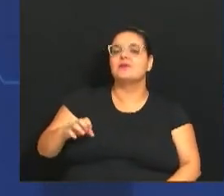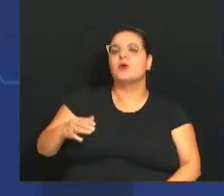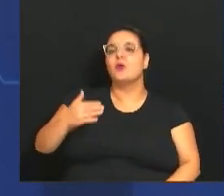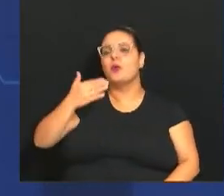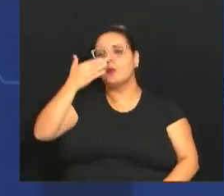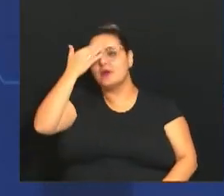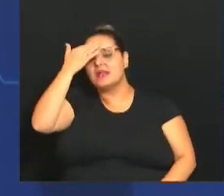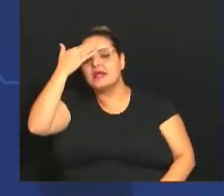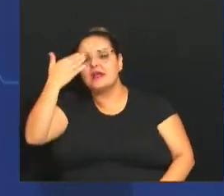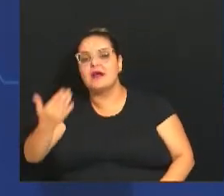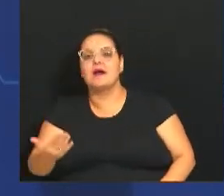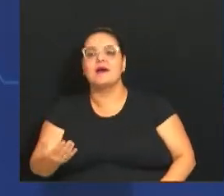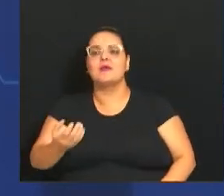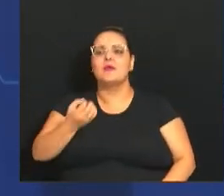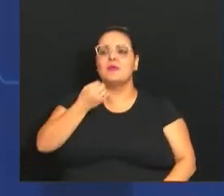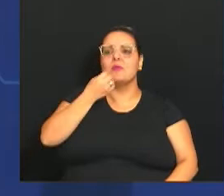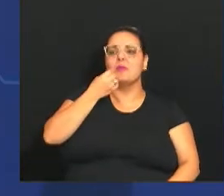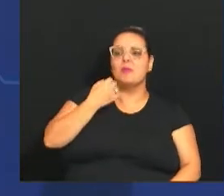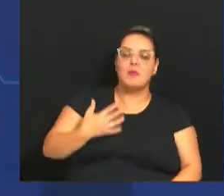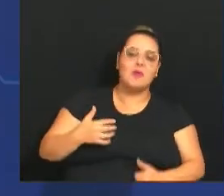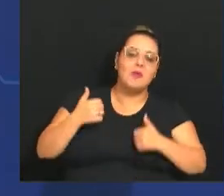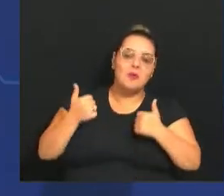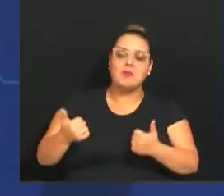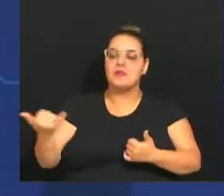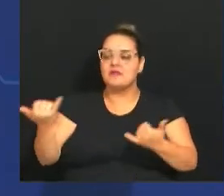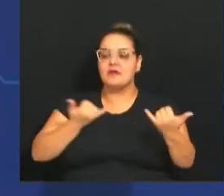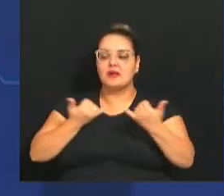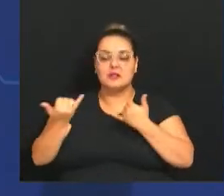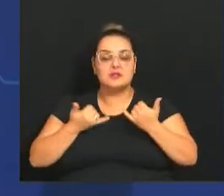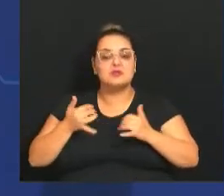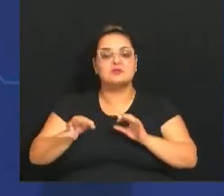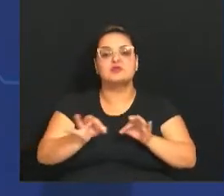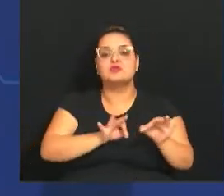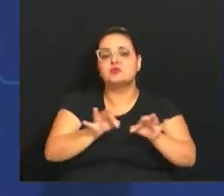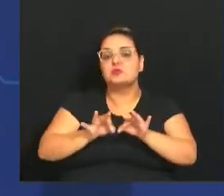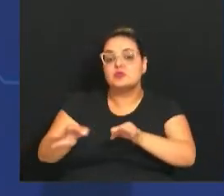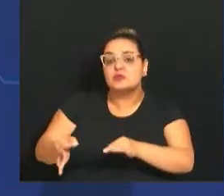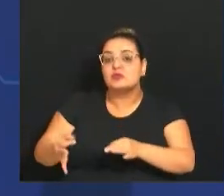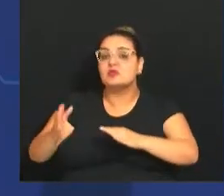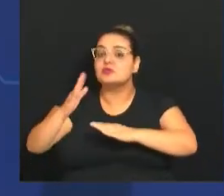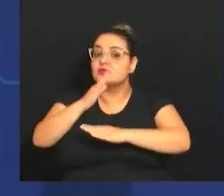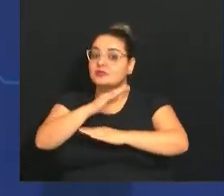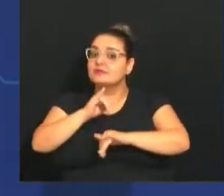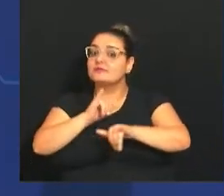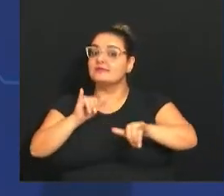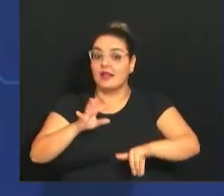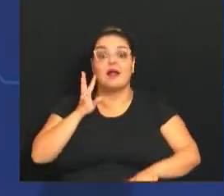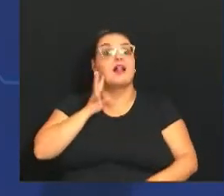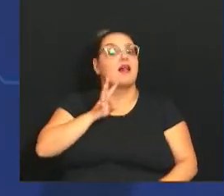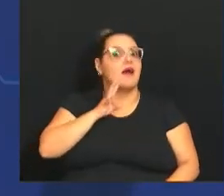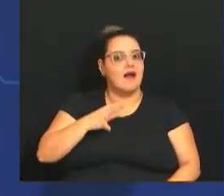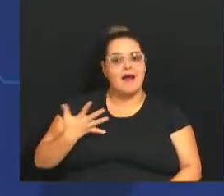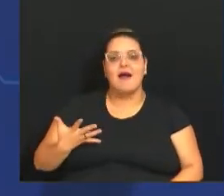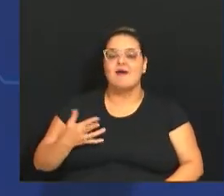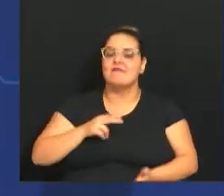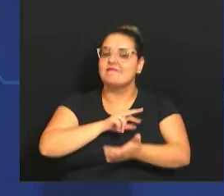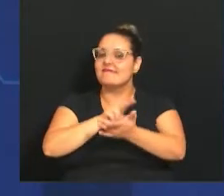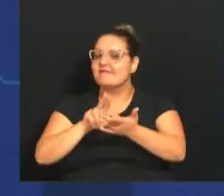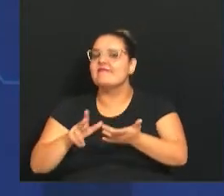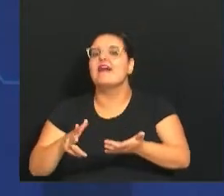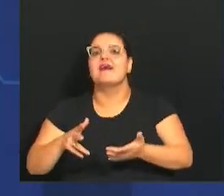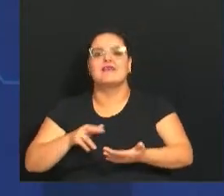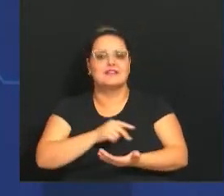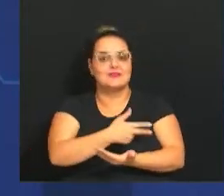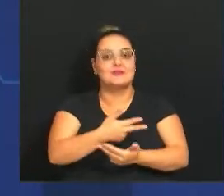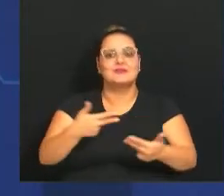Pavão Cultural, por nos contar sobre este projeto aqui no Câmara Notícia. Muito bacana e com muitas atividades, né? Já deu